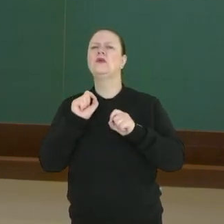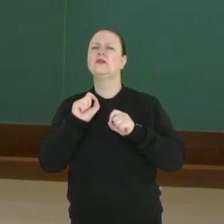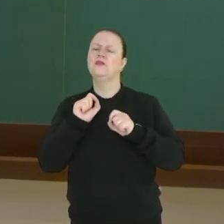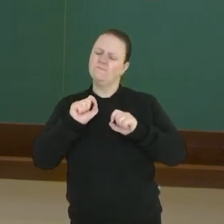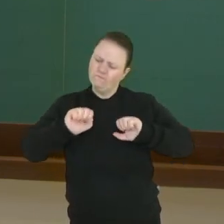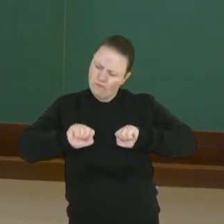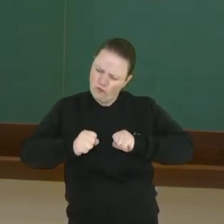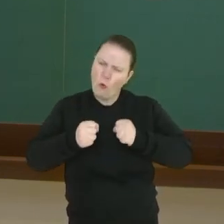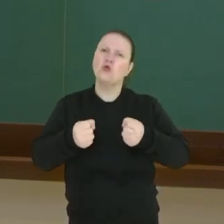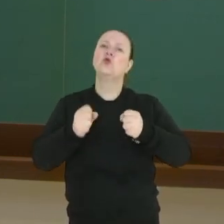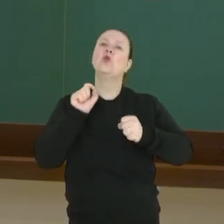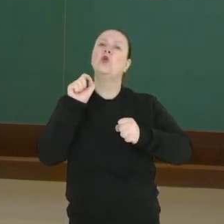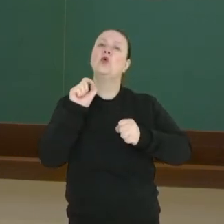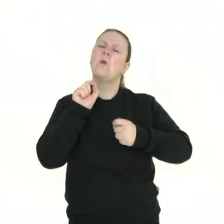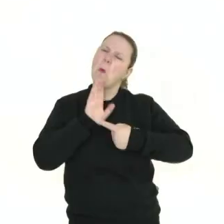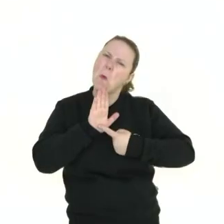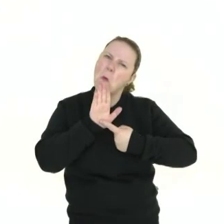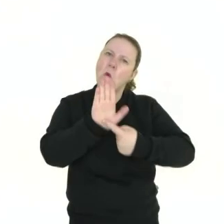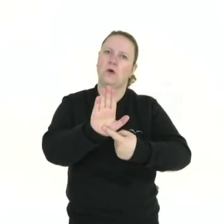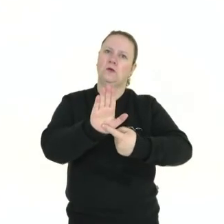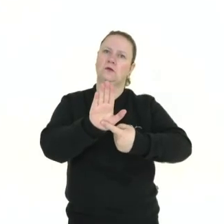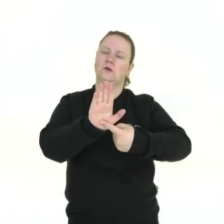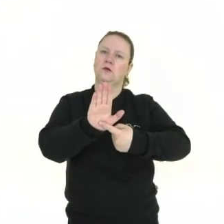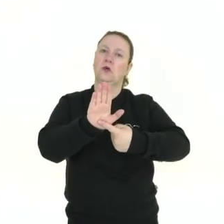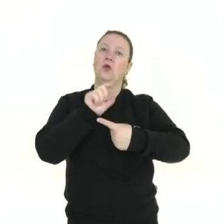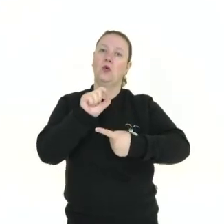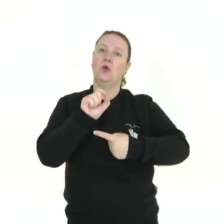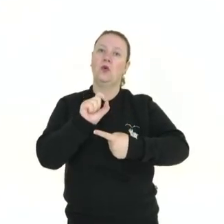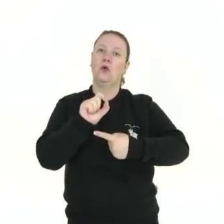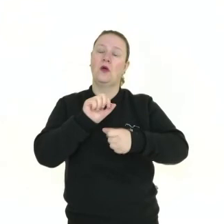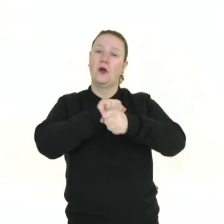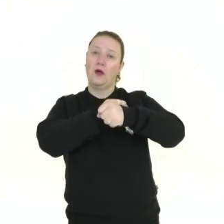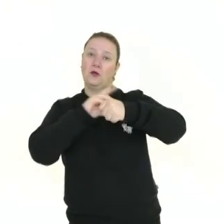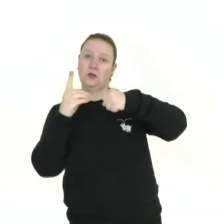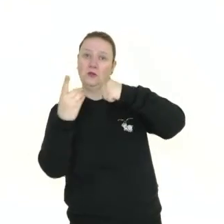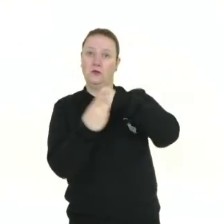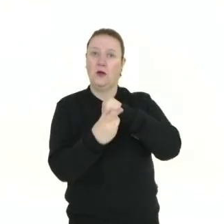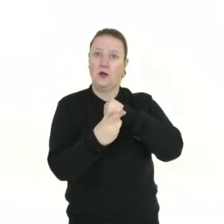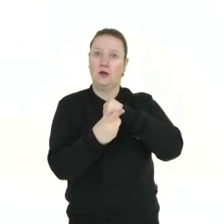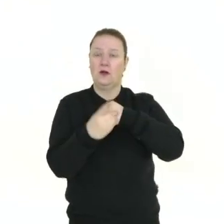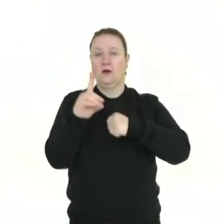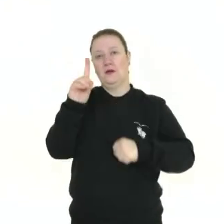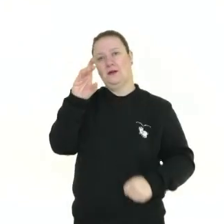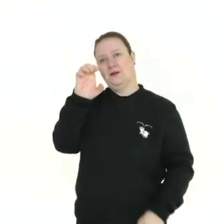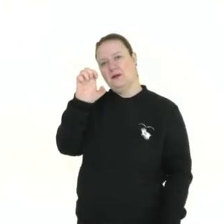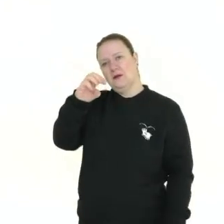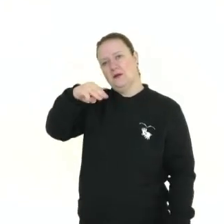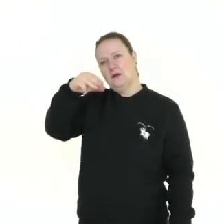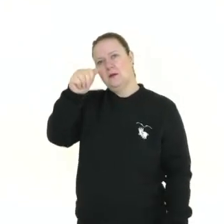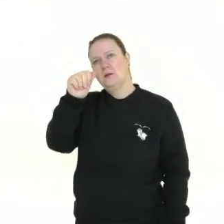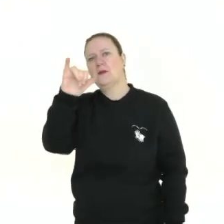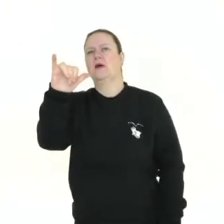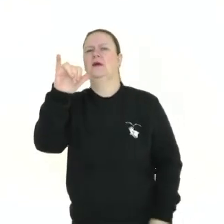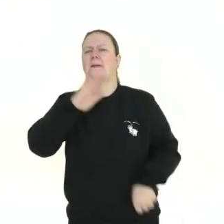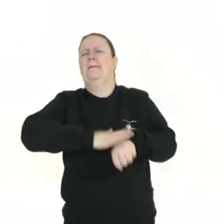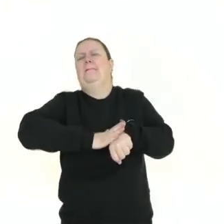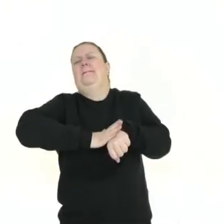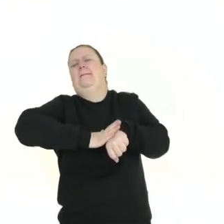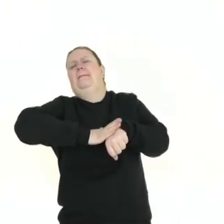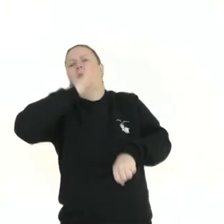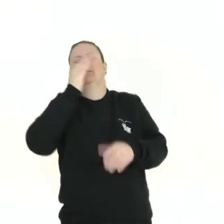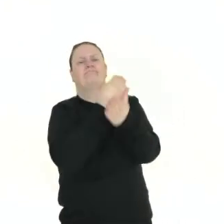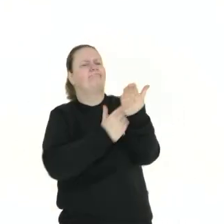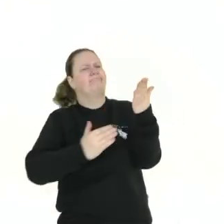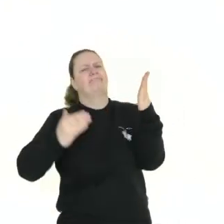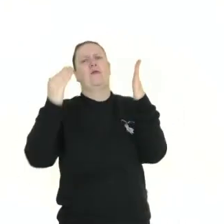o sentido, né? Expresso pelos advérbios de intensidade. Demais e o advérbio de negação, nada. Demais